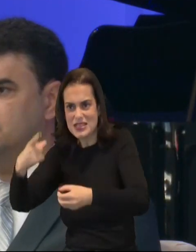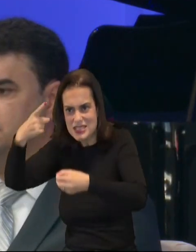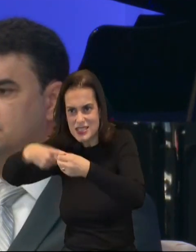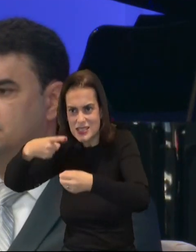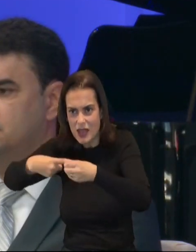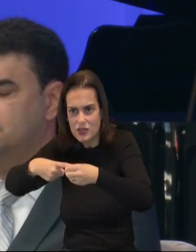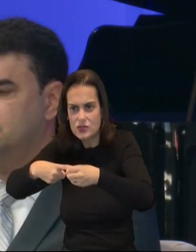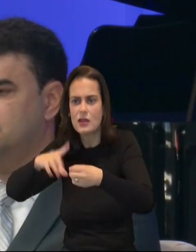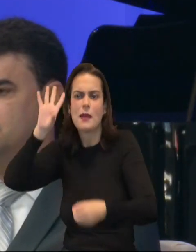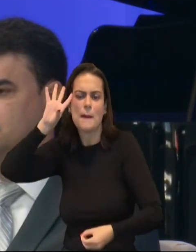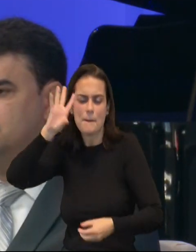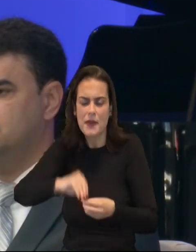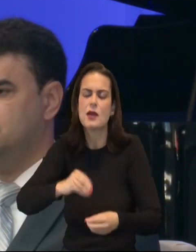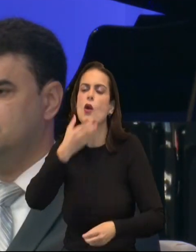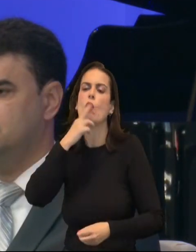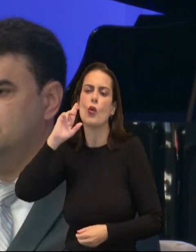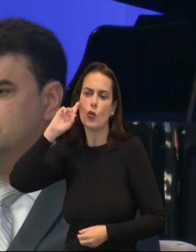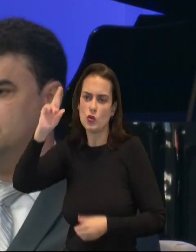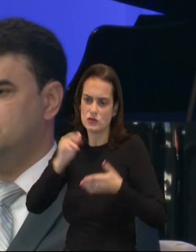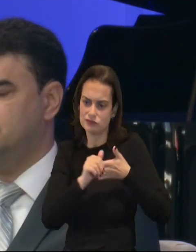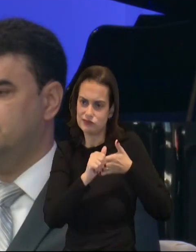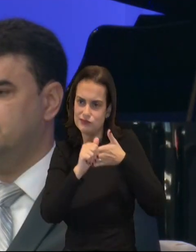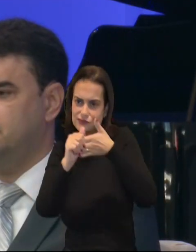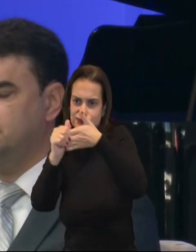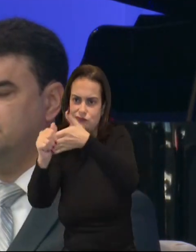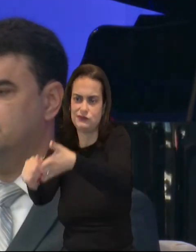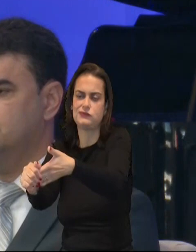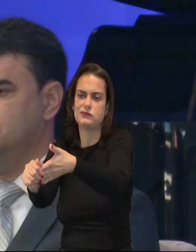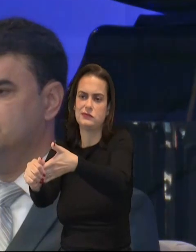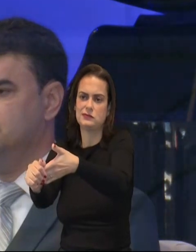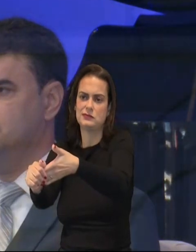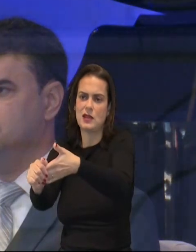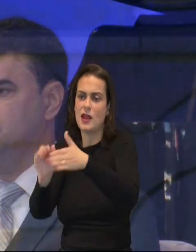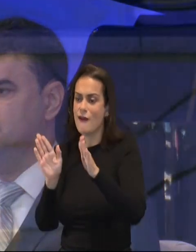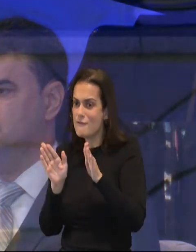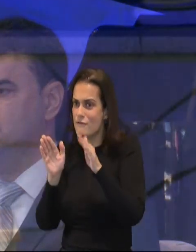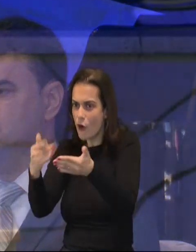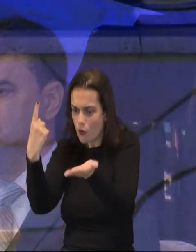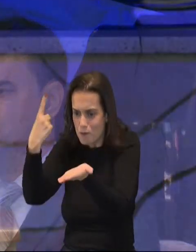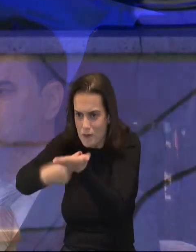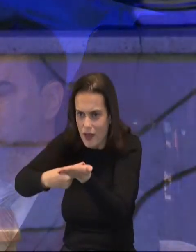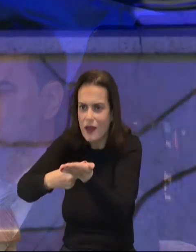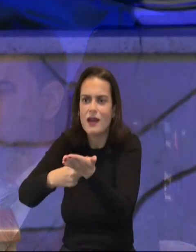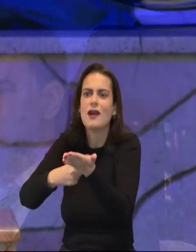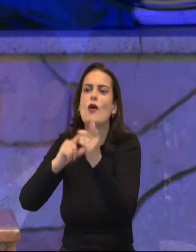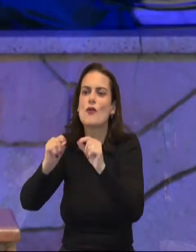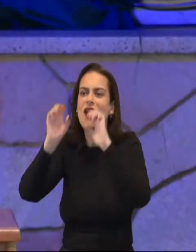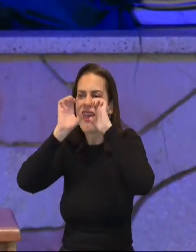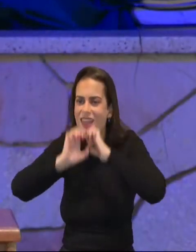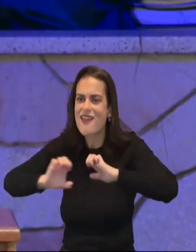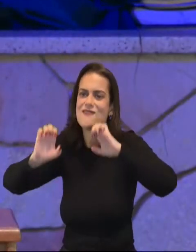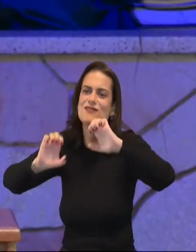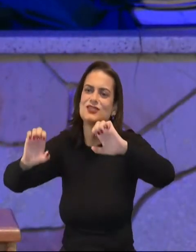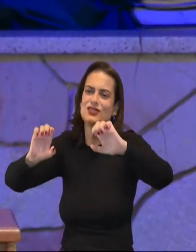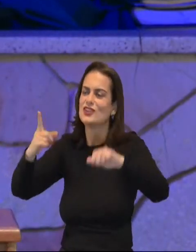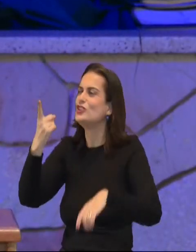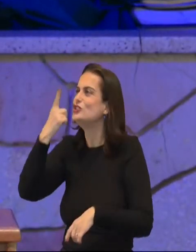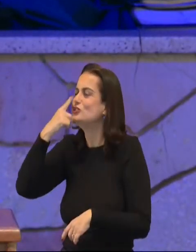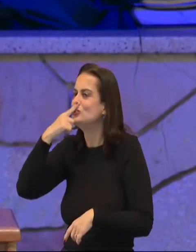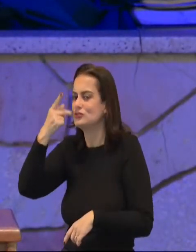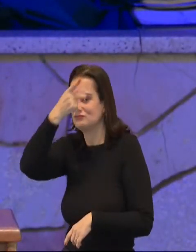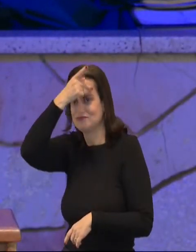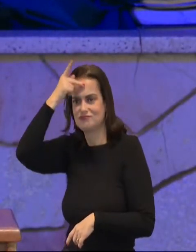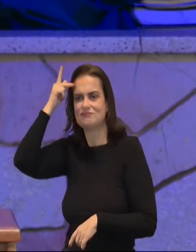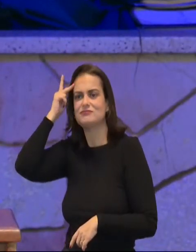que o Senhor queria que ele não perdesse o foco da missão, que era salvar vidas, e a intimidade daqueles homens